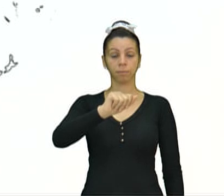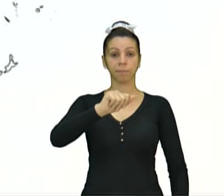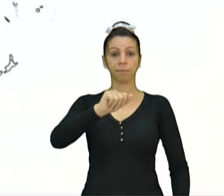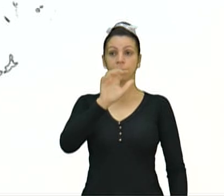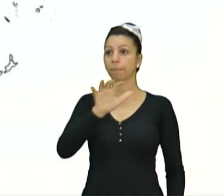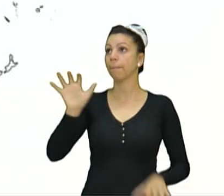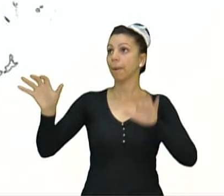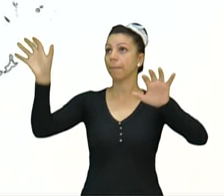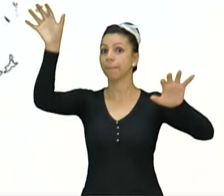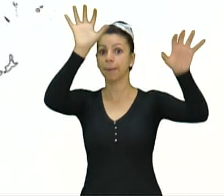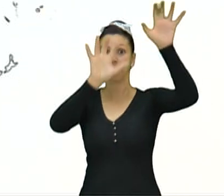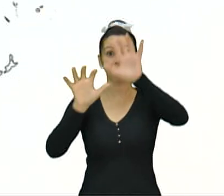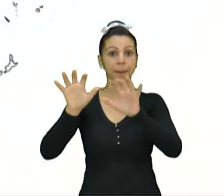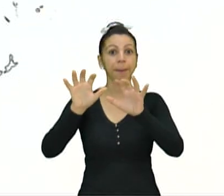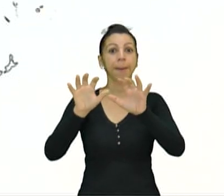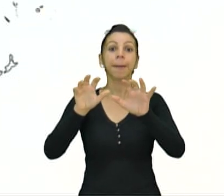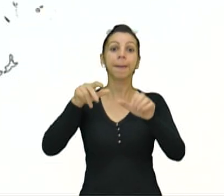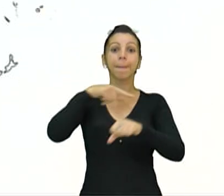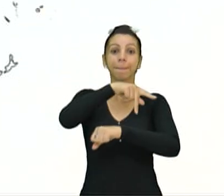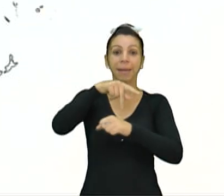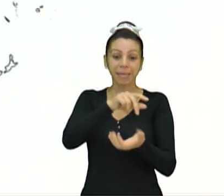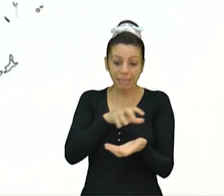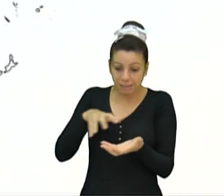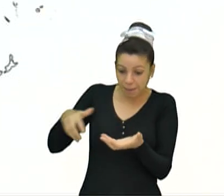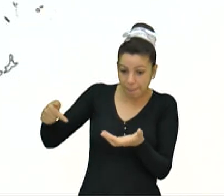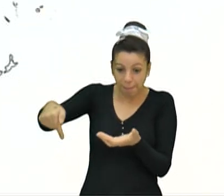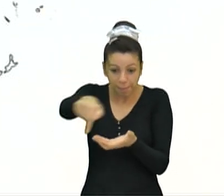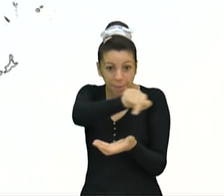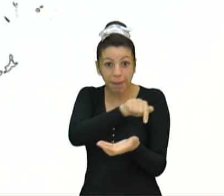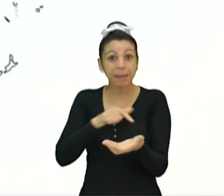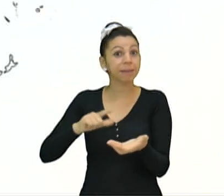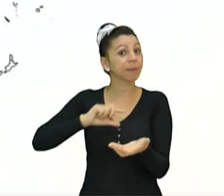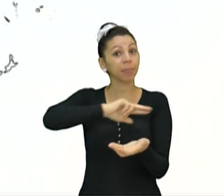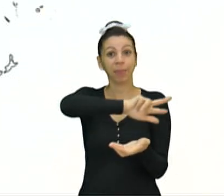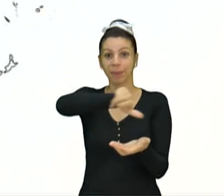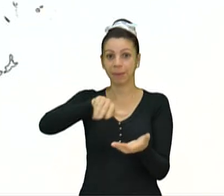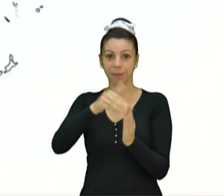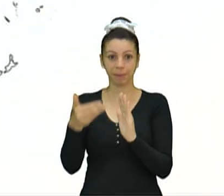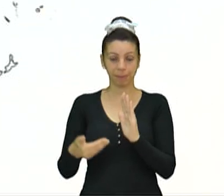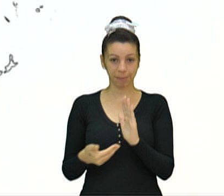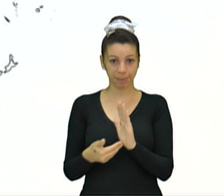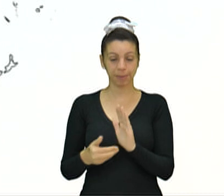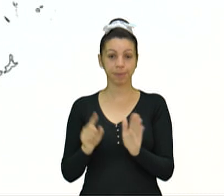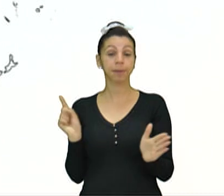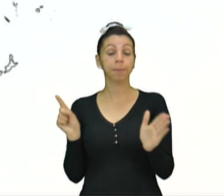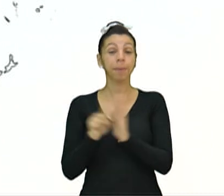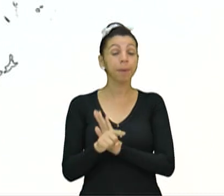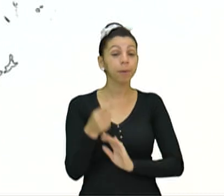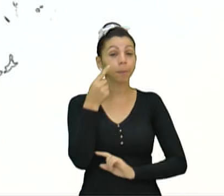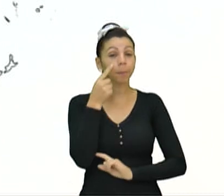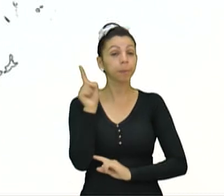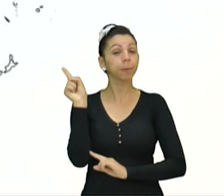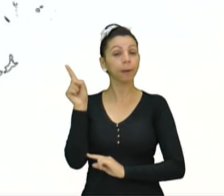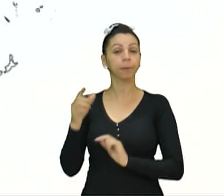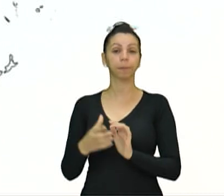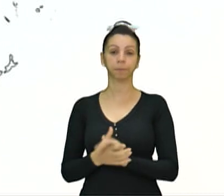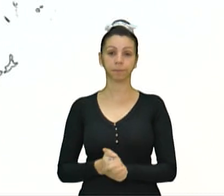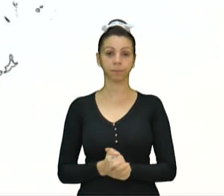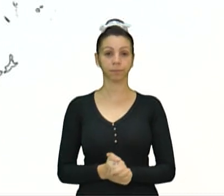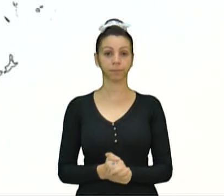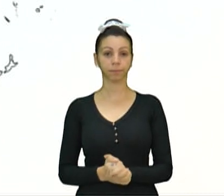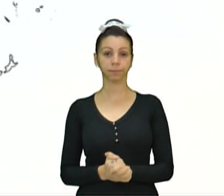aqui do planeta. E a pergunta diz assim, olha, do you happen to know where the 6 last